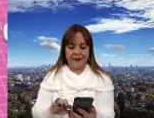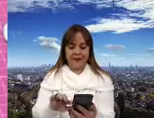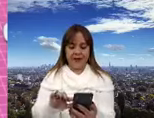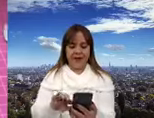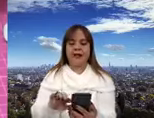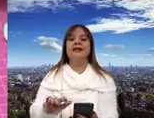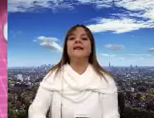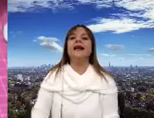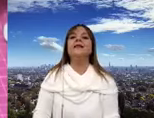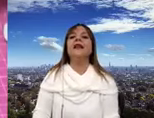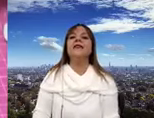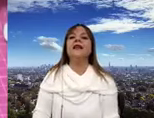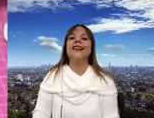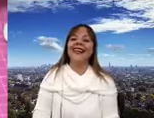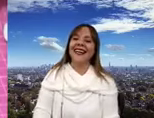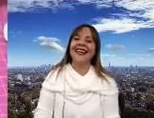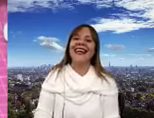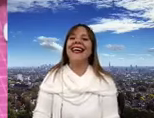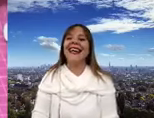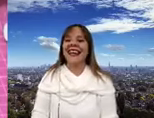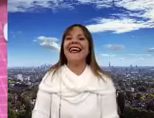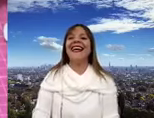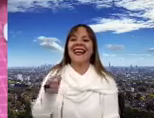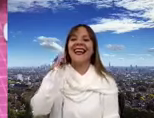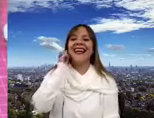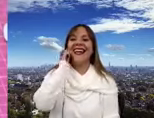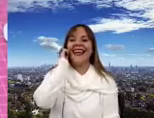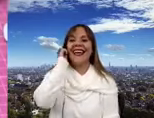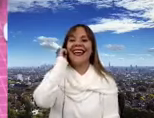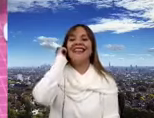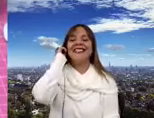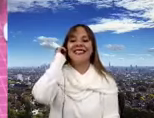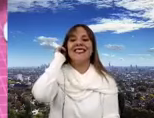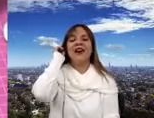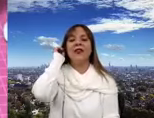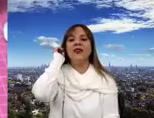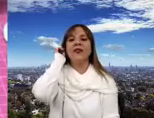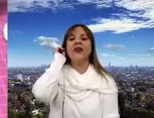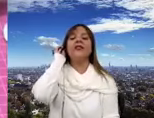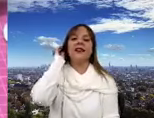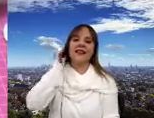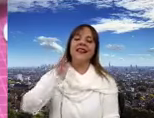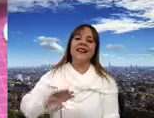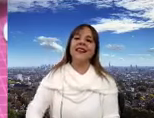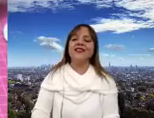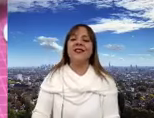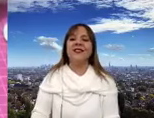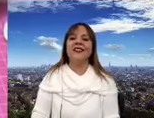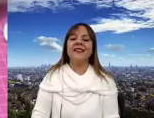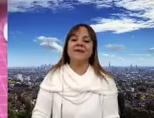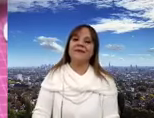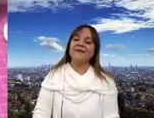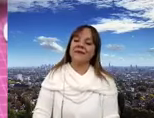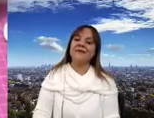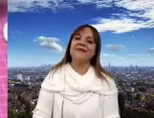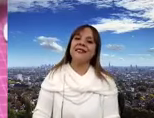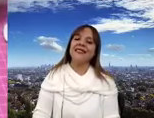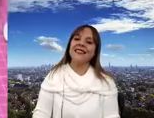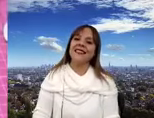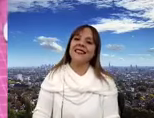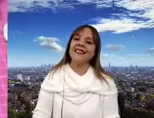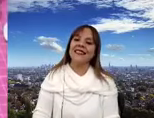Né, Stephanie? Ai, sensacional, vai voltar às 8, então que bom, mas você Dia 8 sabe, volta. Isso. E assim, nessa quarentena,